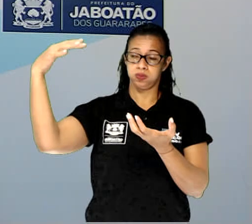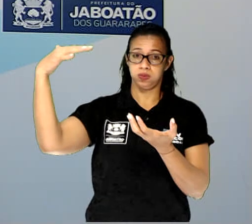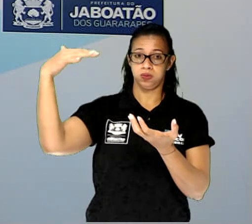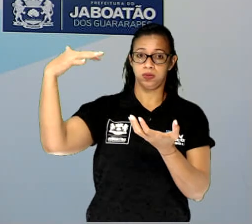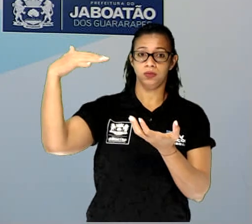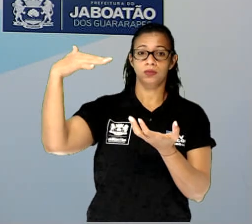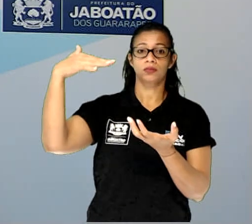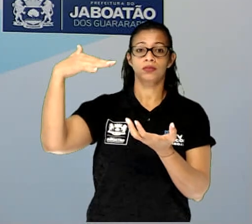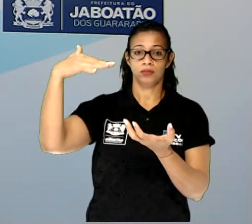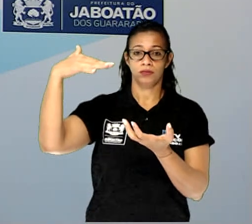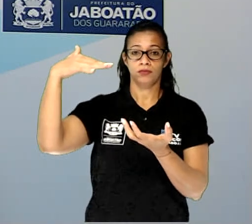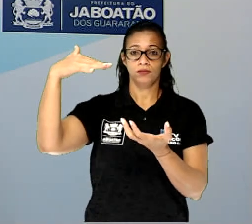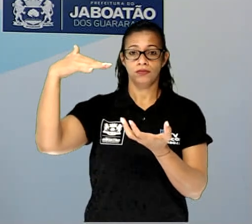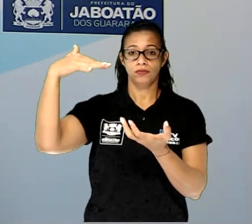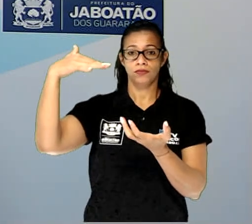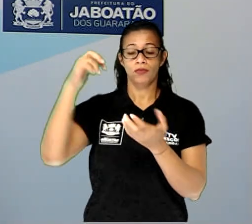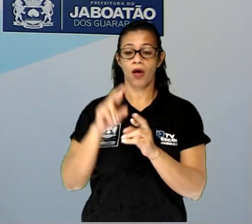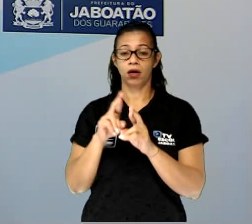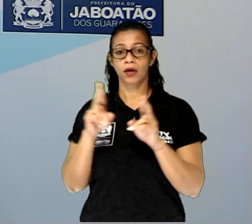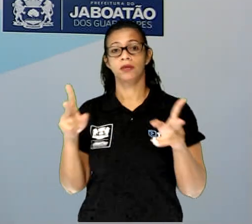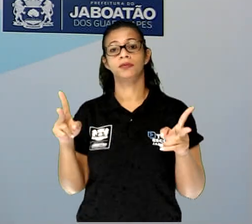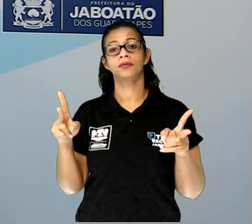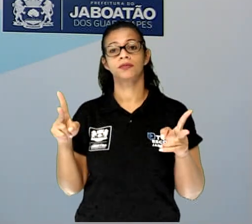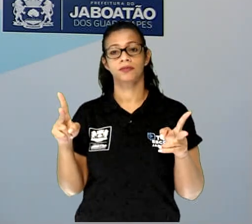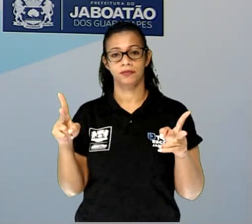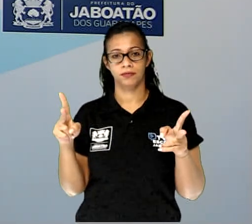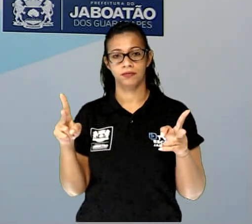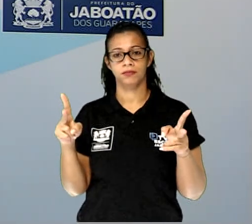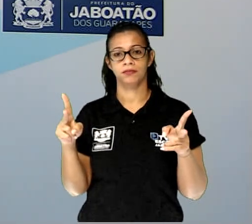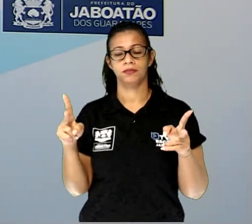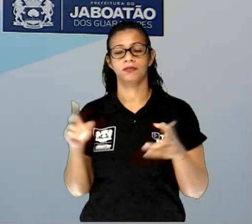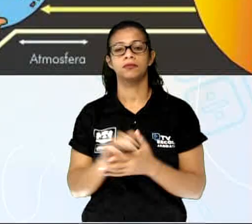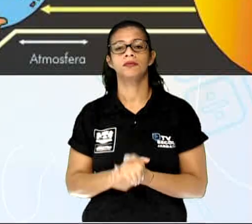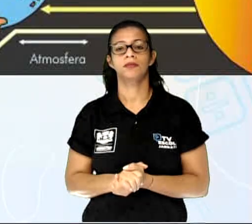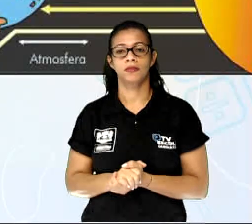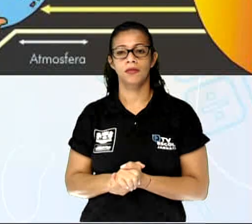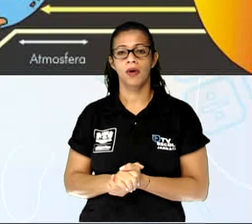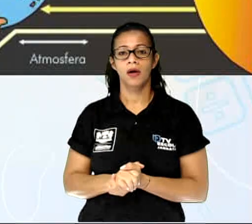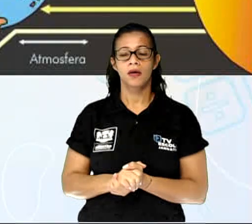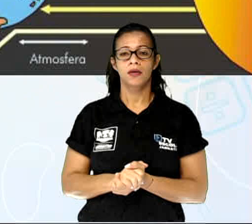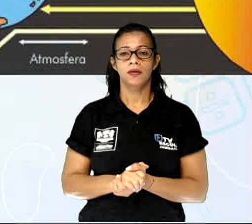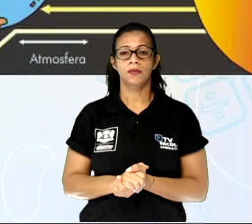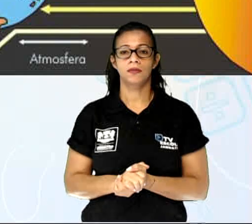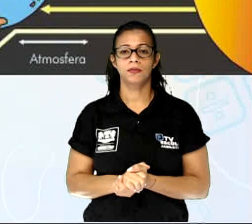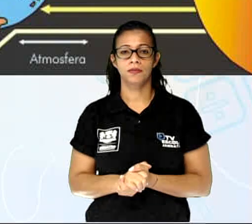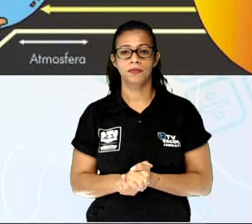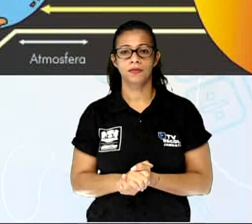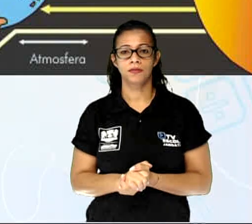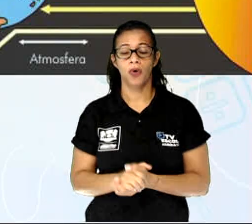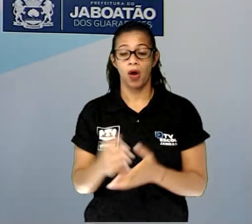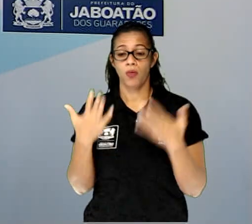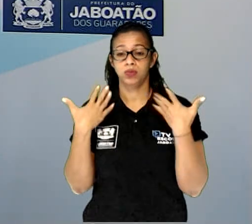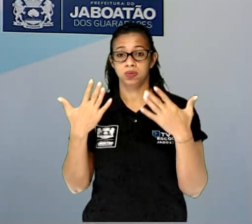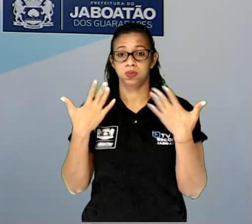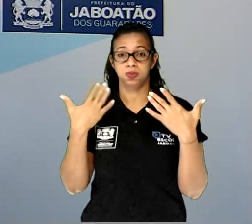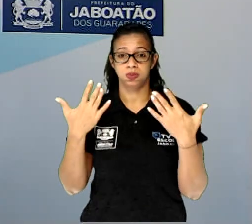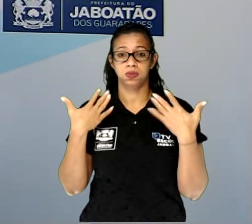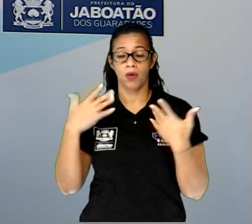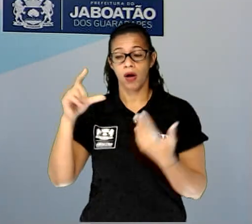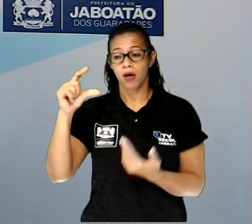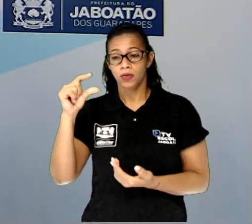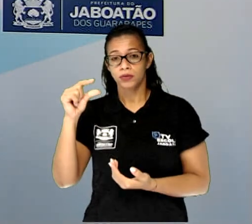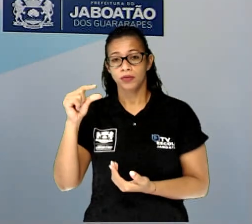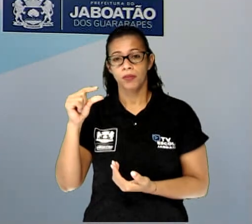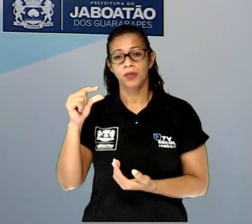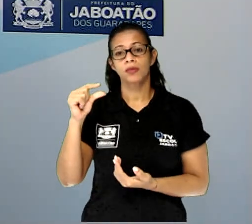chegar a mesma quantidade de luz, mas o calor gerado vai ser um pouco menor, seria as zonas temperadas. E nas áreas dos